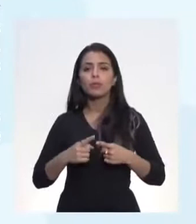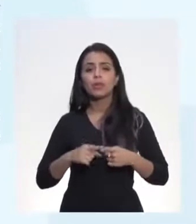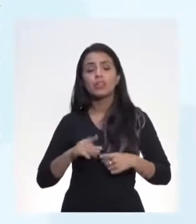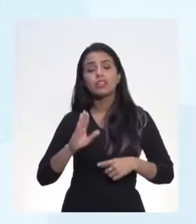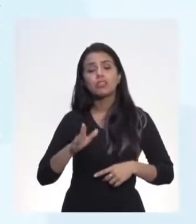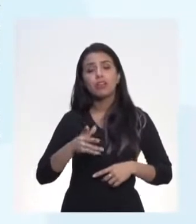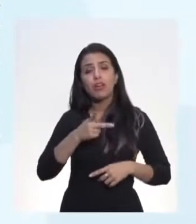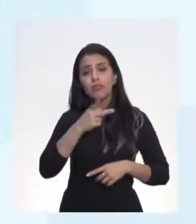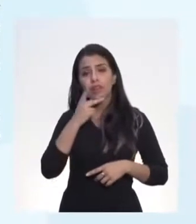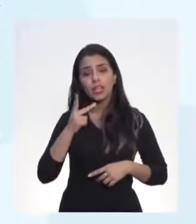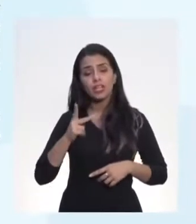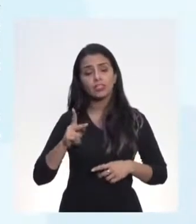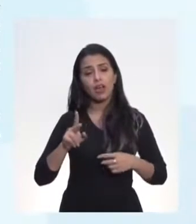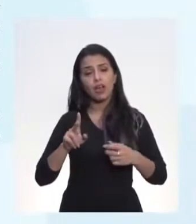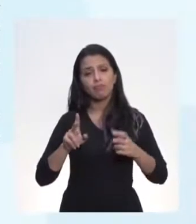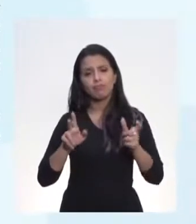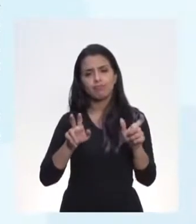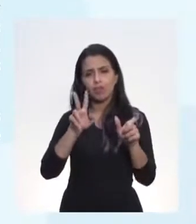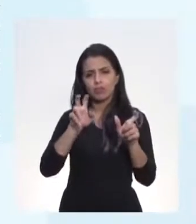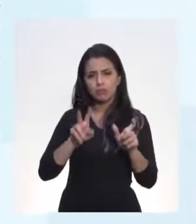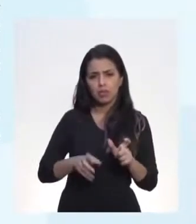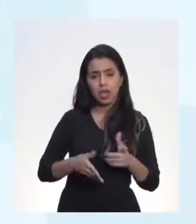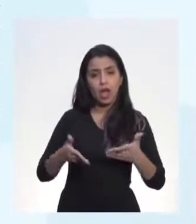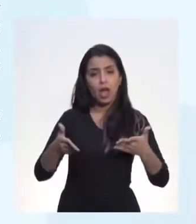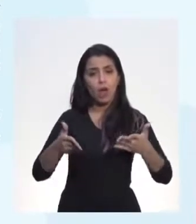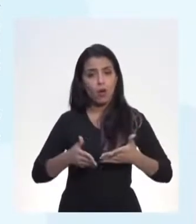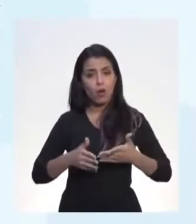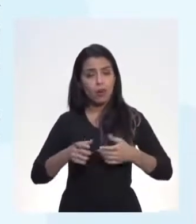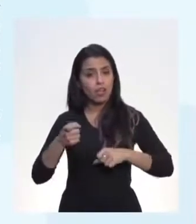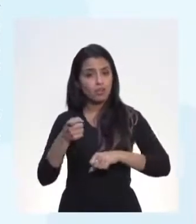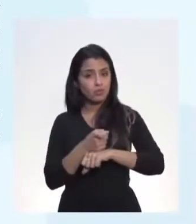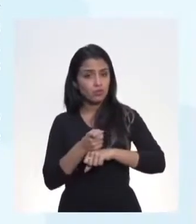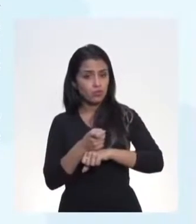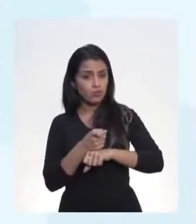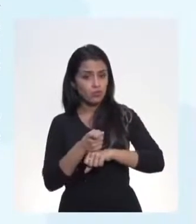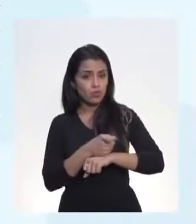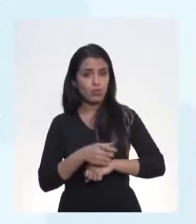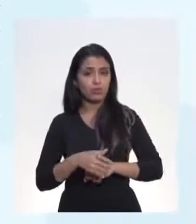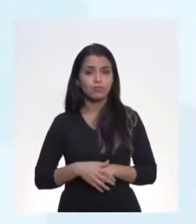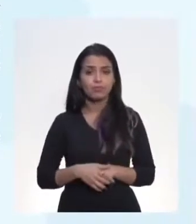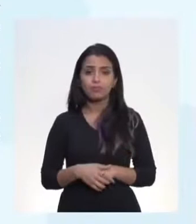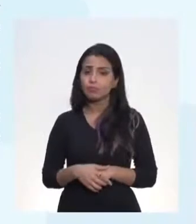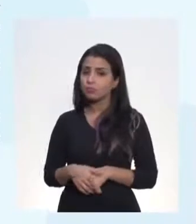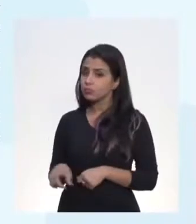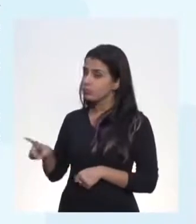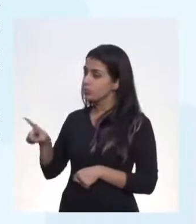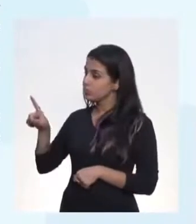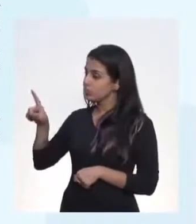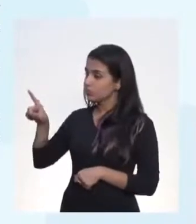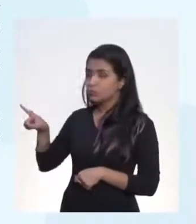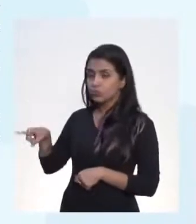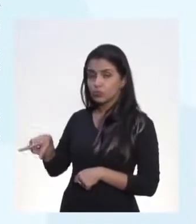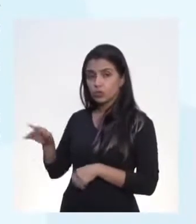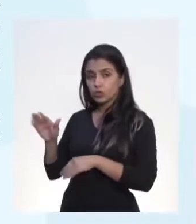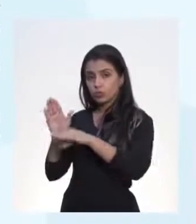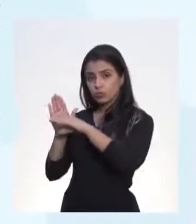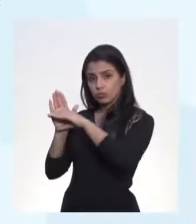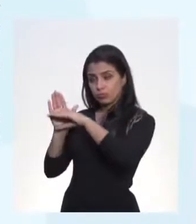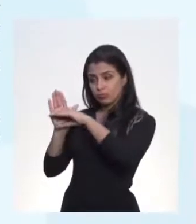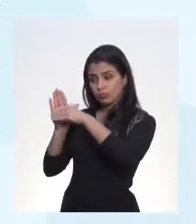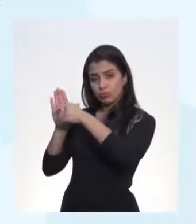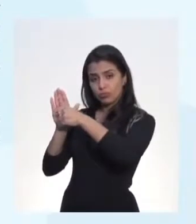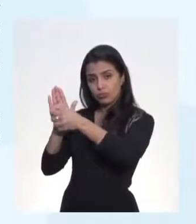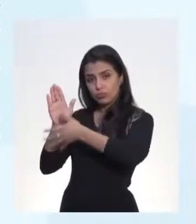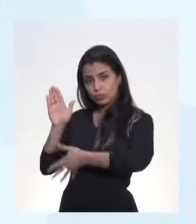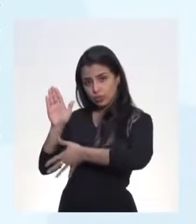das adjetivas. Presta atenção no último ali, no último trecho. Tem muito ali, mas a gente não vai se prolongar, não, porque a